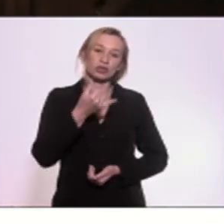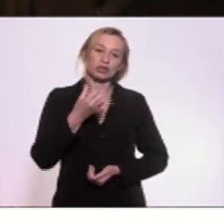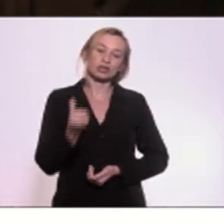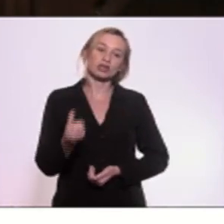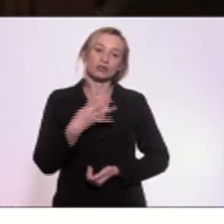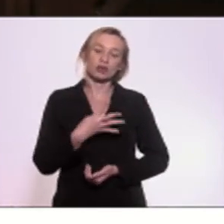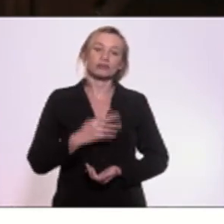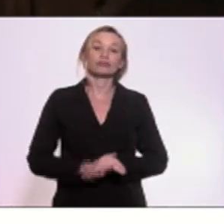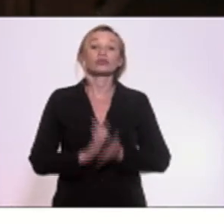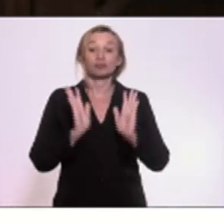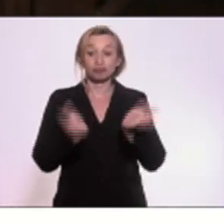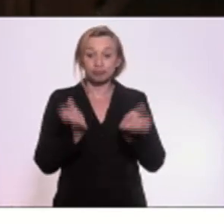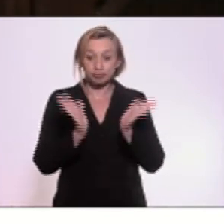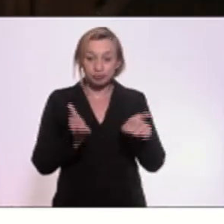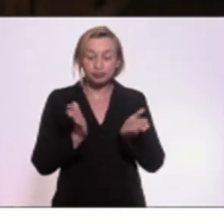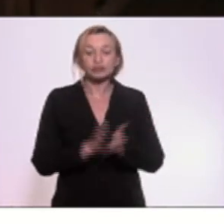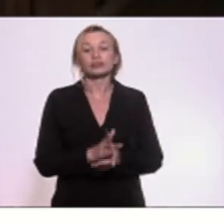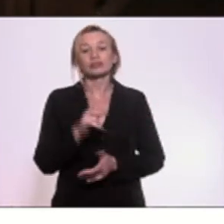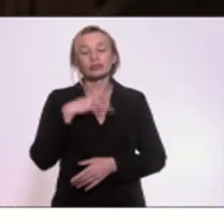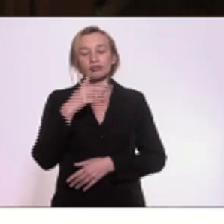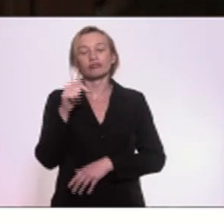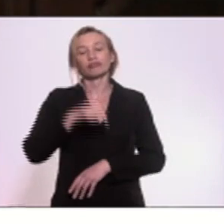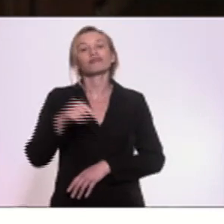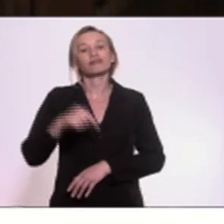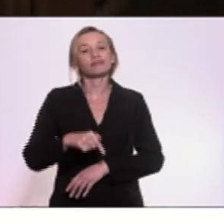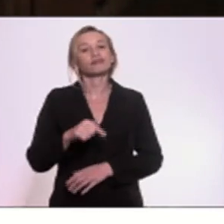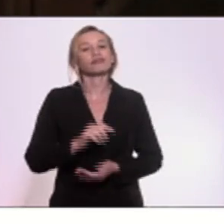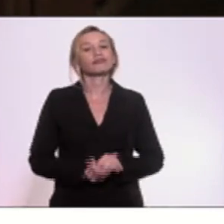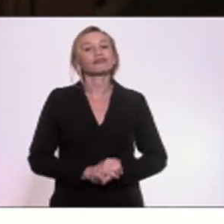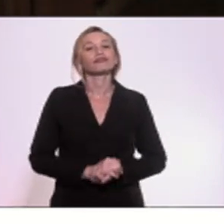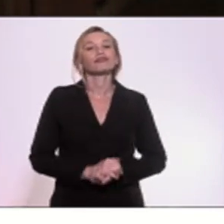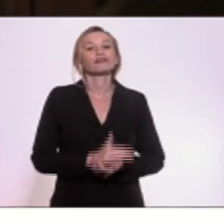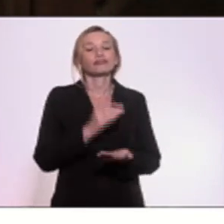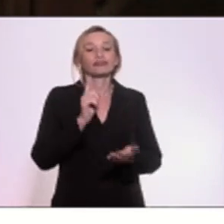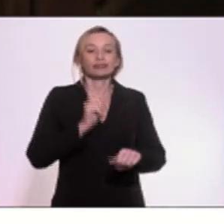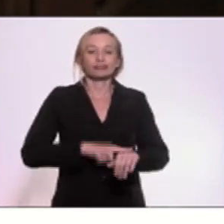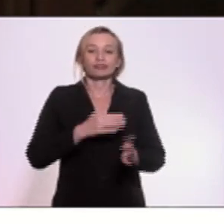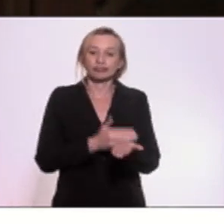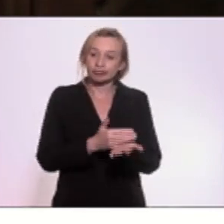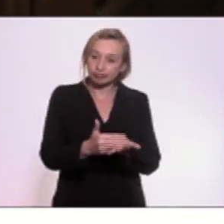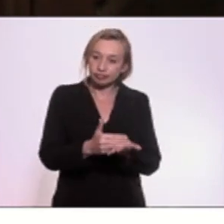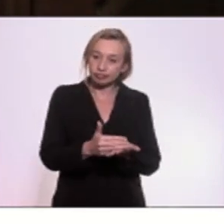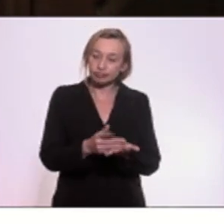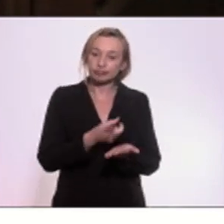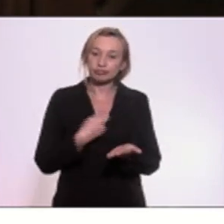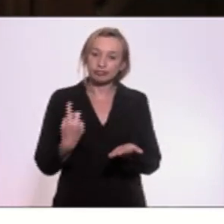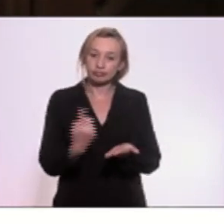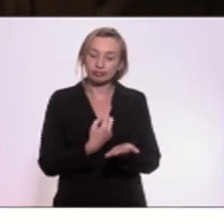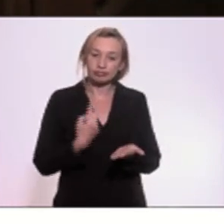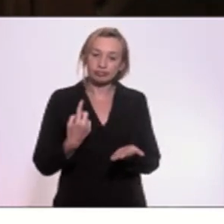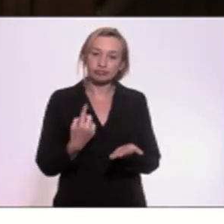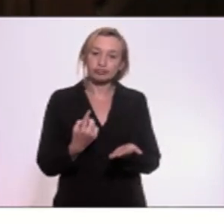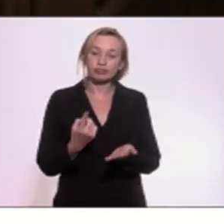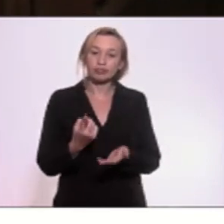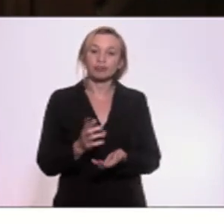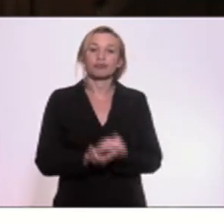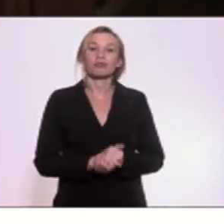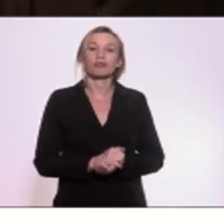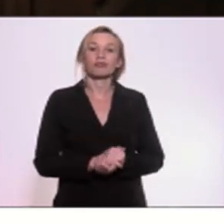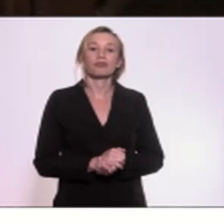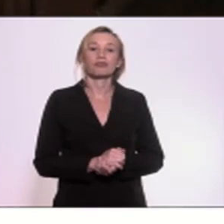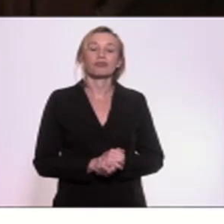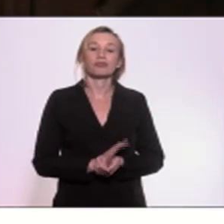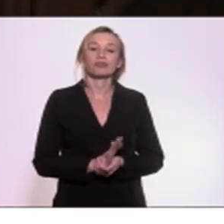E como hoje, e falava isso aqui no expediente inicial, nós estamos à véspera